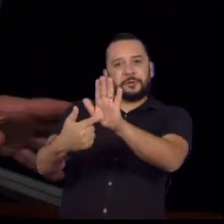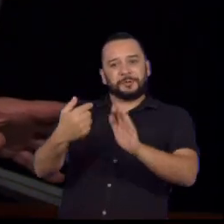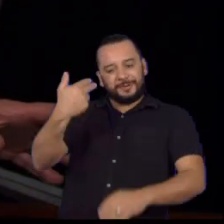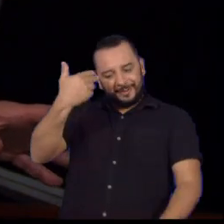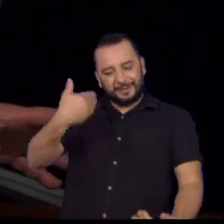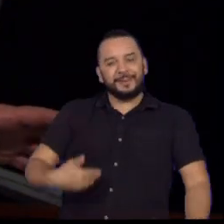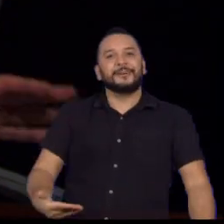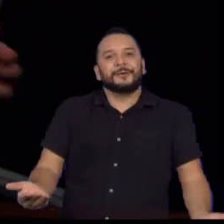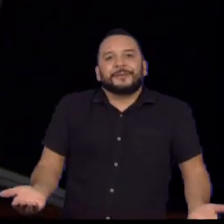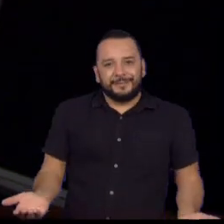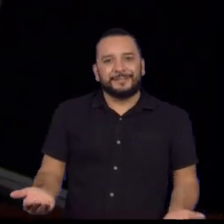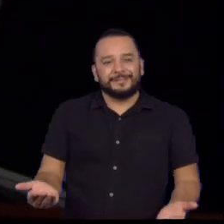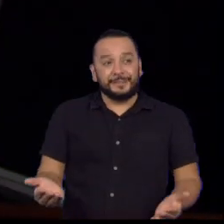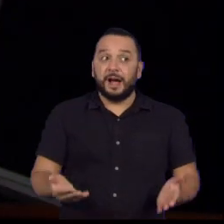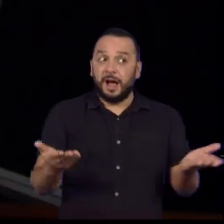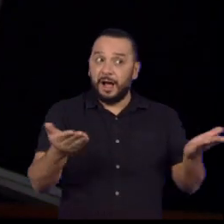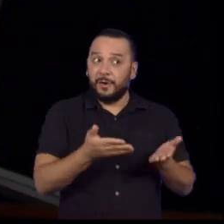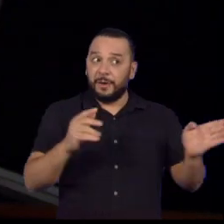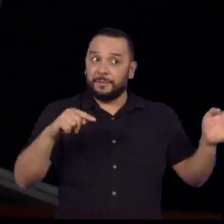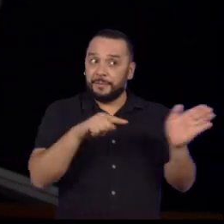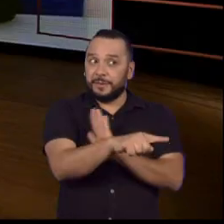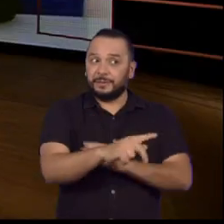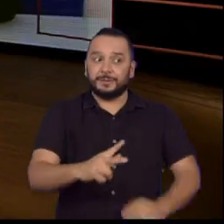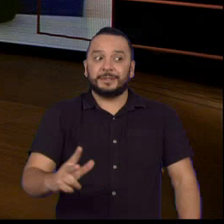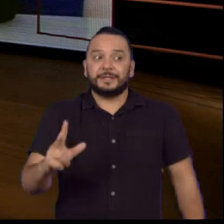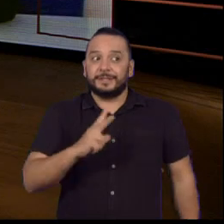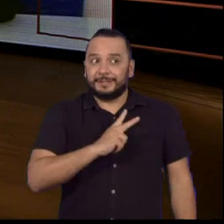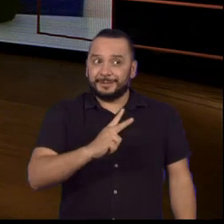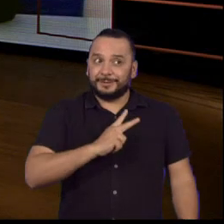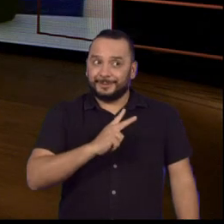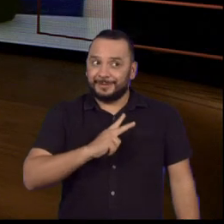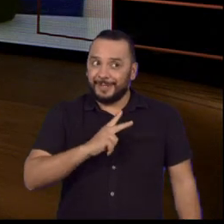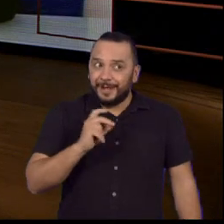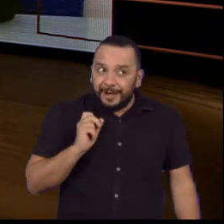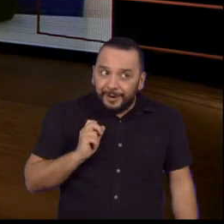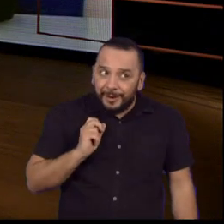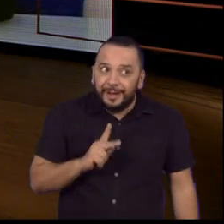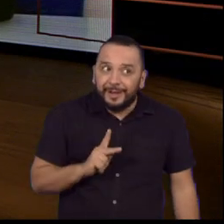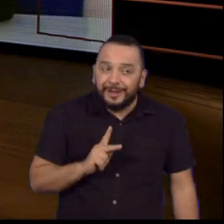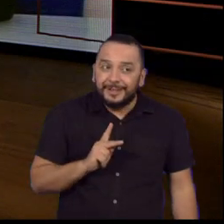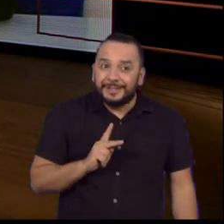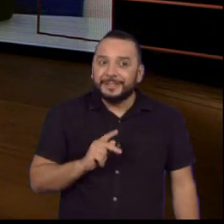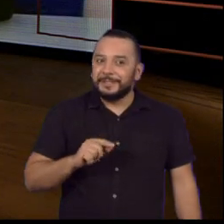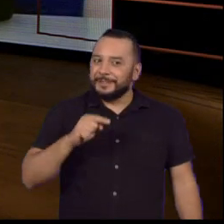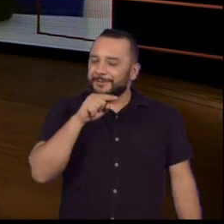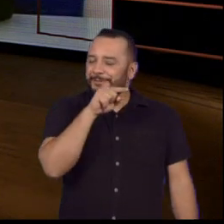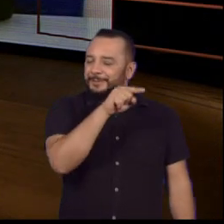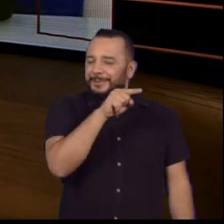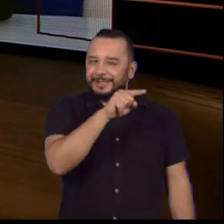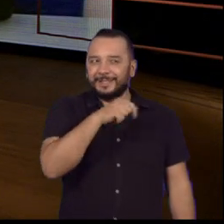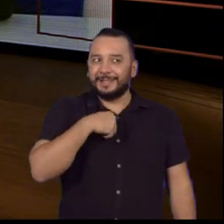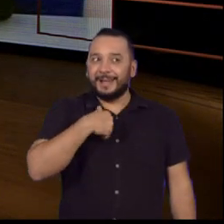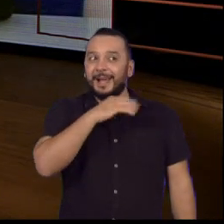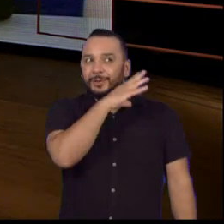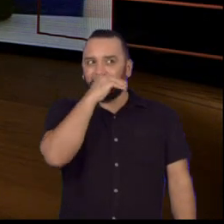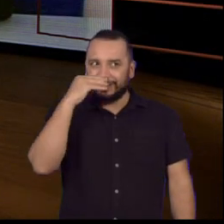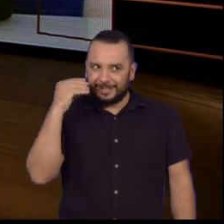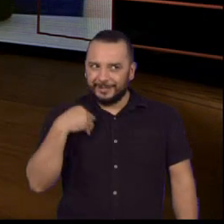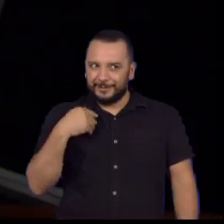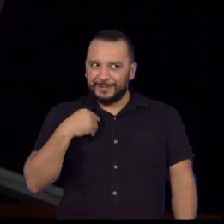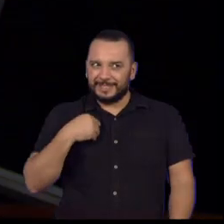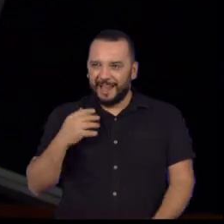perguntas íntimas, né? Momento perguntas íntimas. Na adolescência, você era